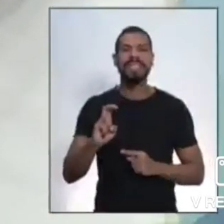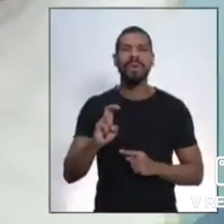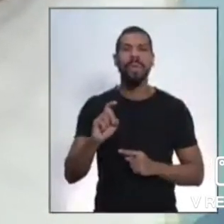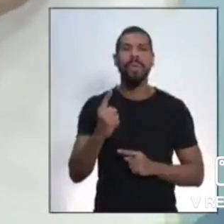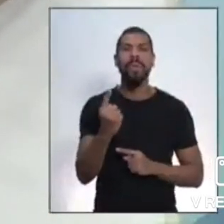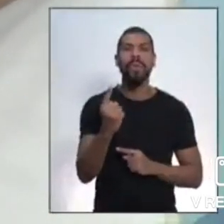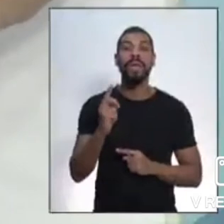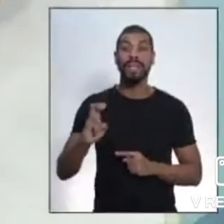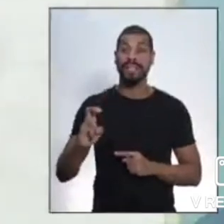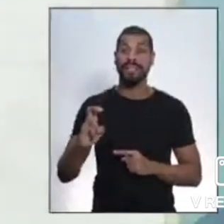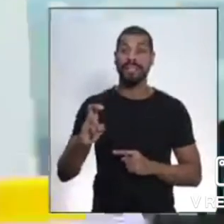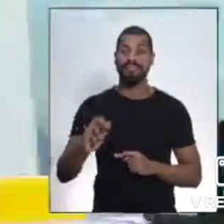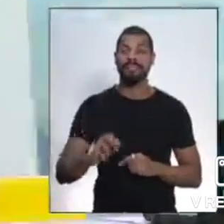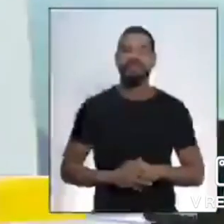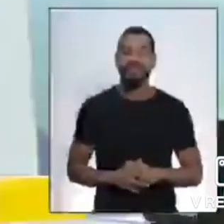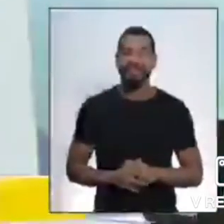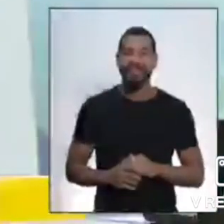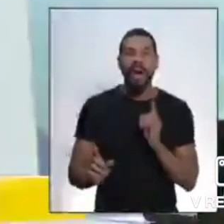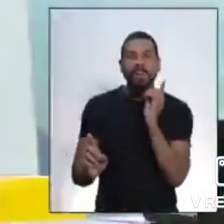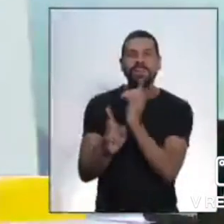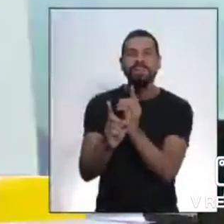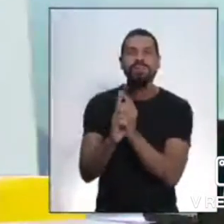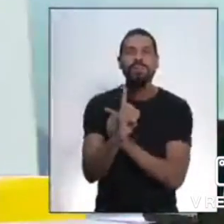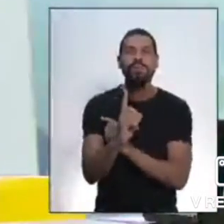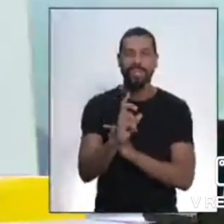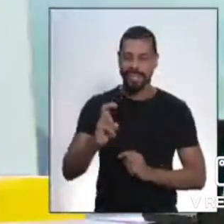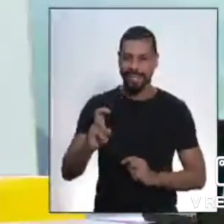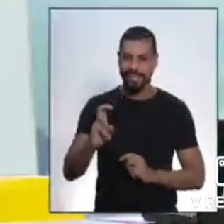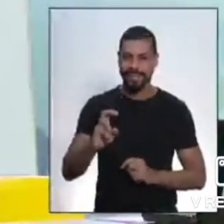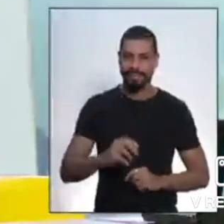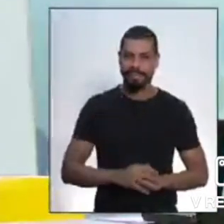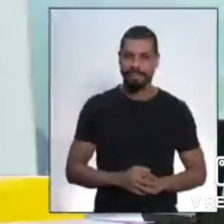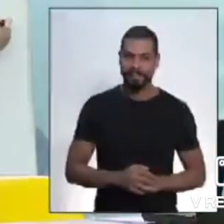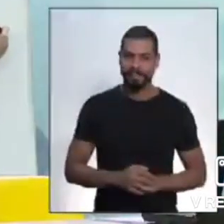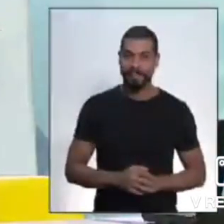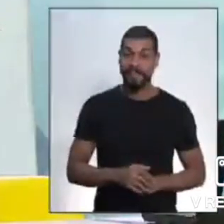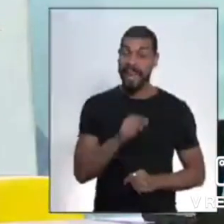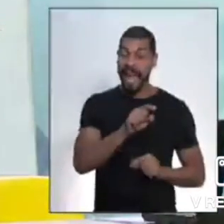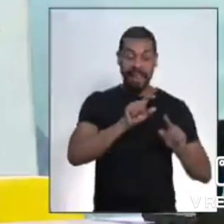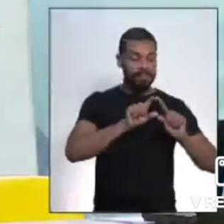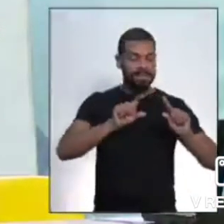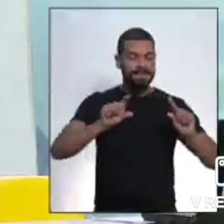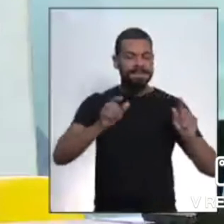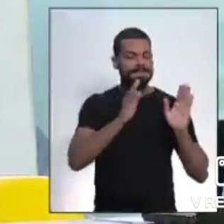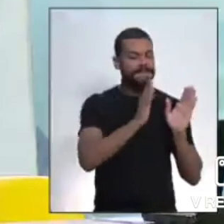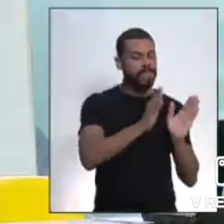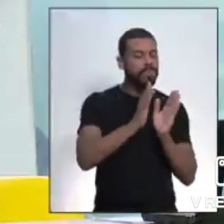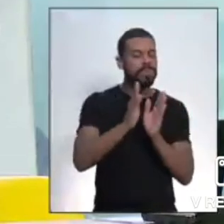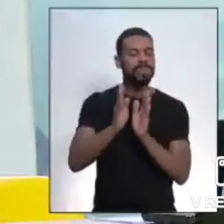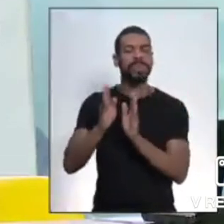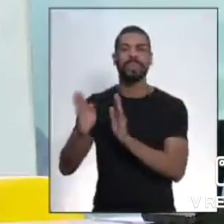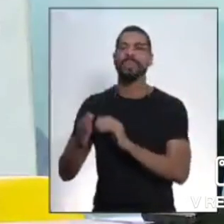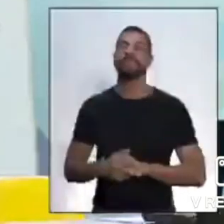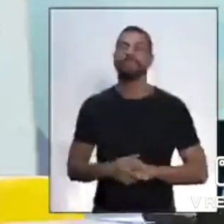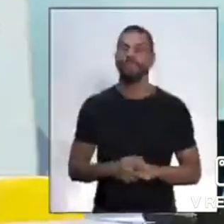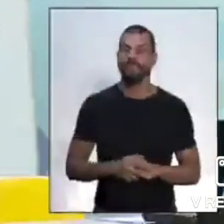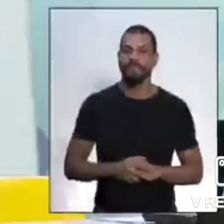15. 15 é o meu próximo termo e esta é a minha sequência.